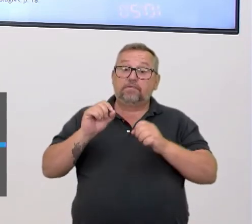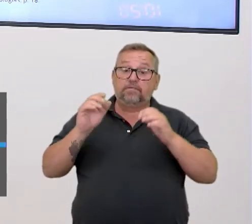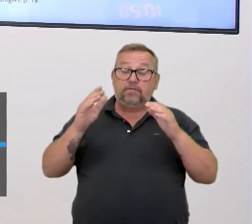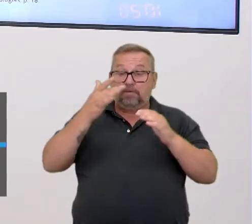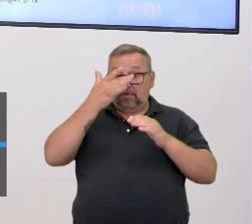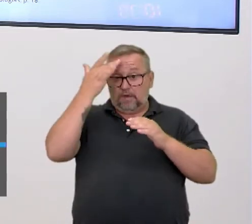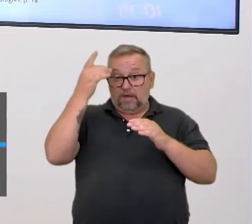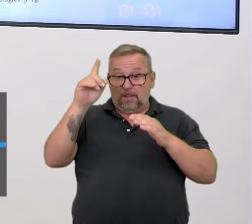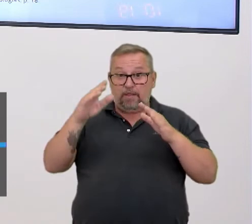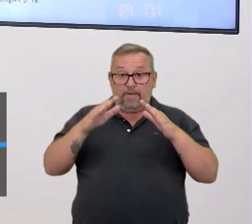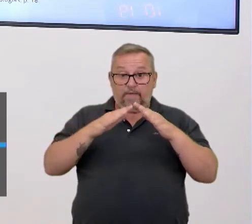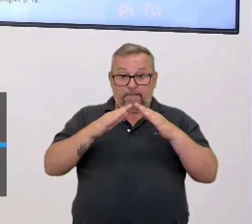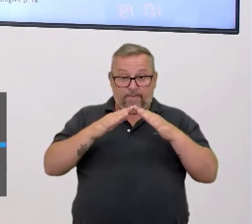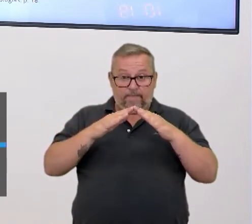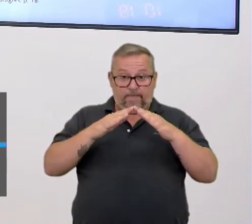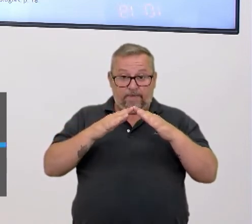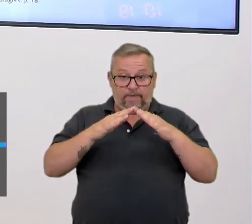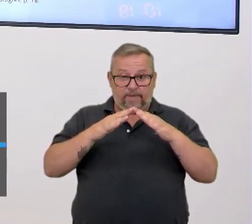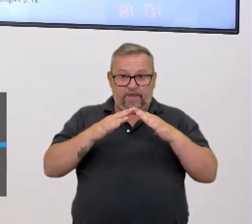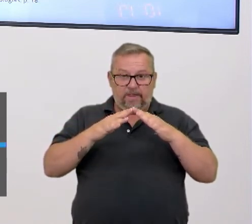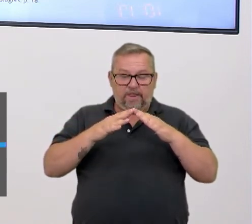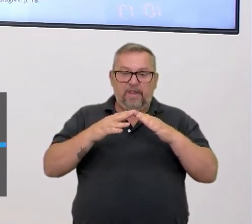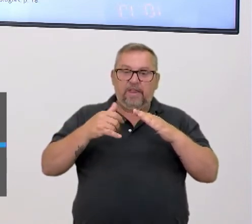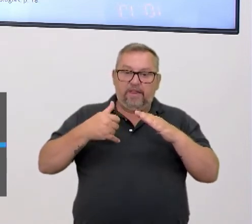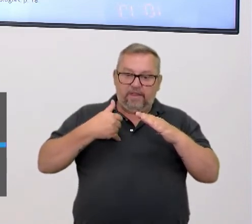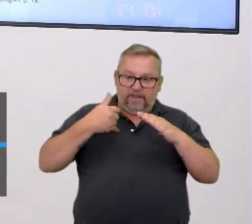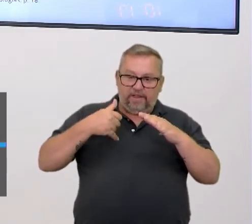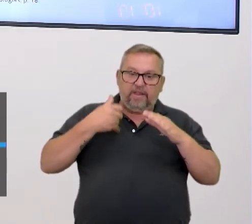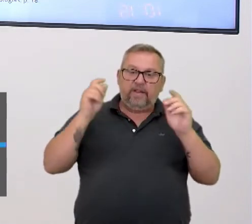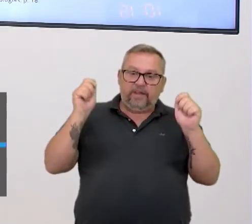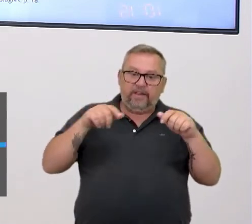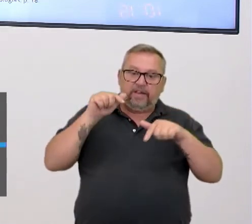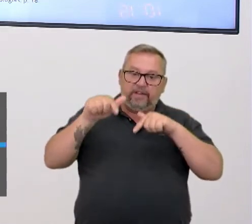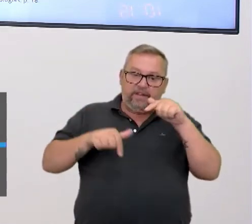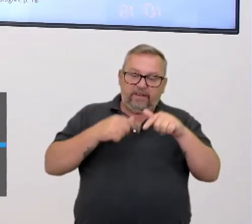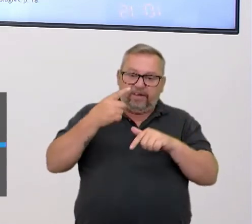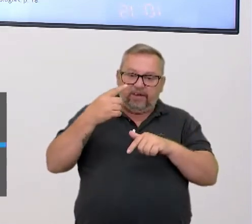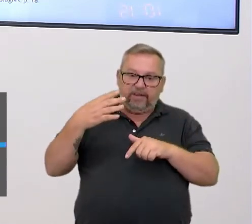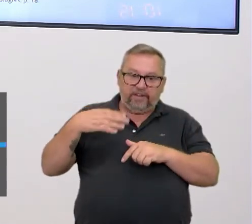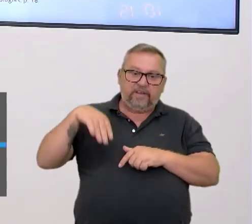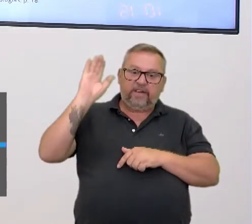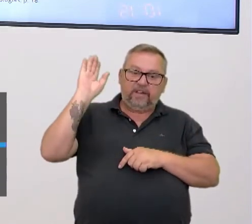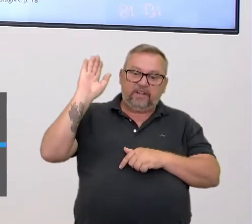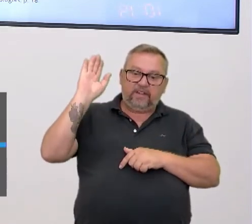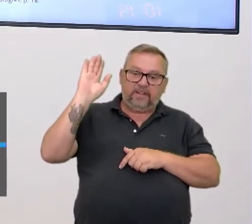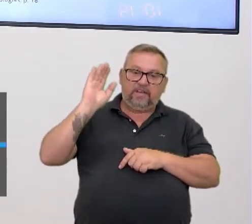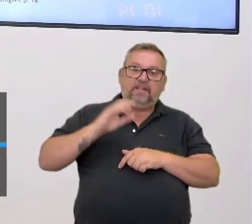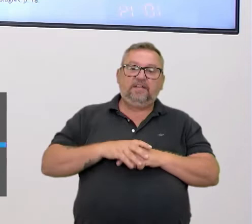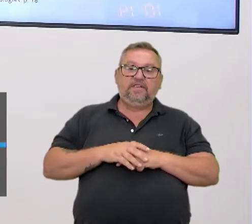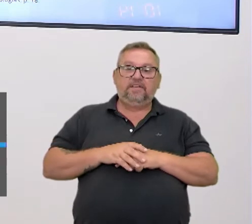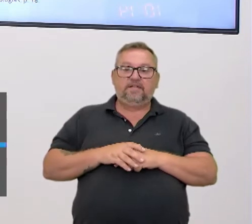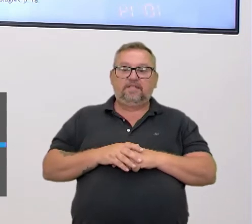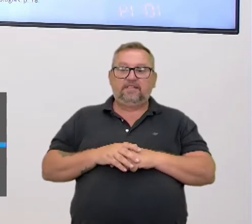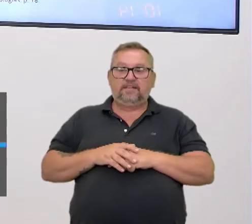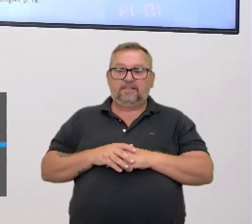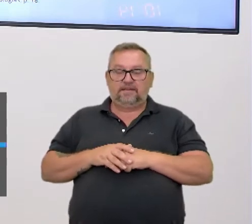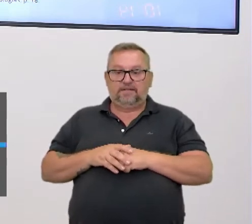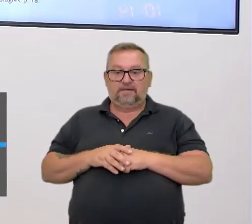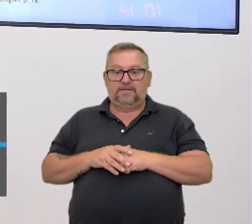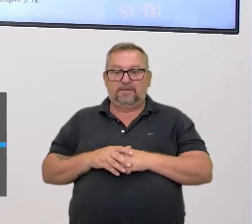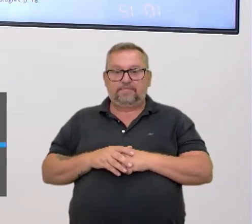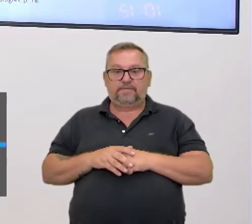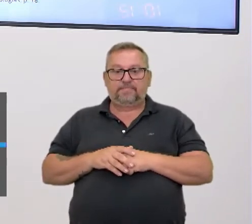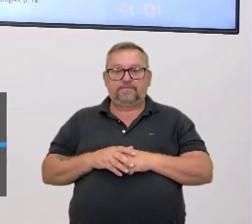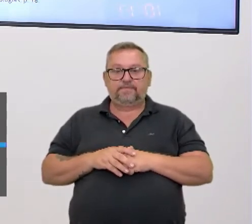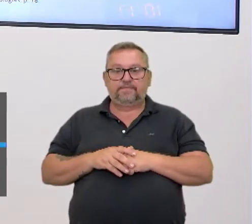da sua residência em idade de trabalhar, ou seja, com 14 anos ou mais. E aí você vai colocar o